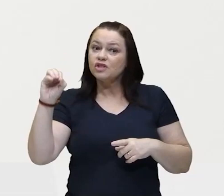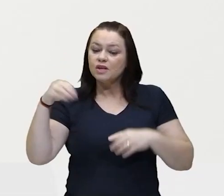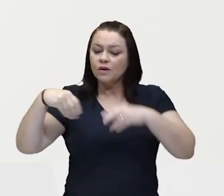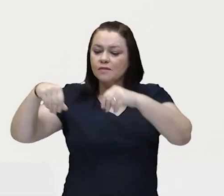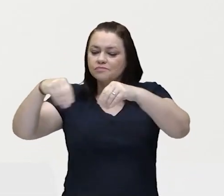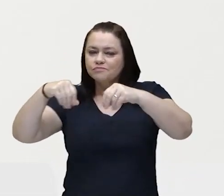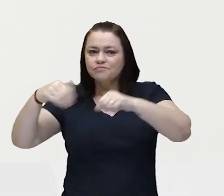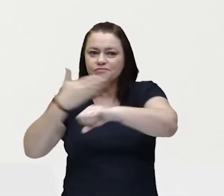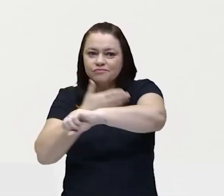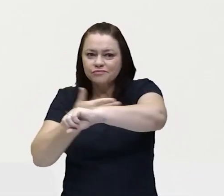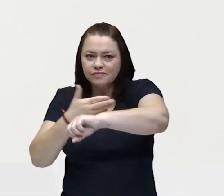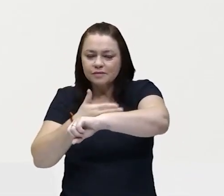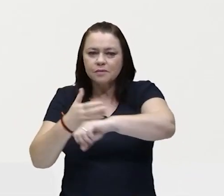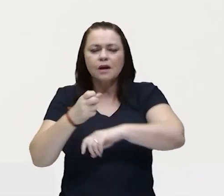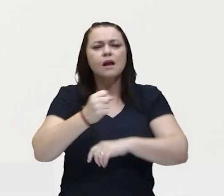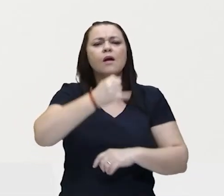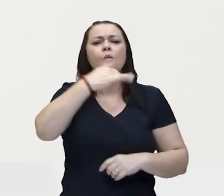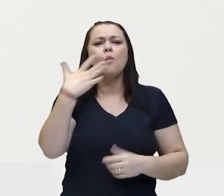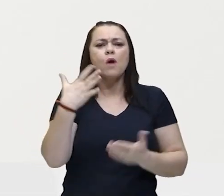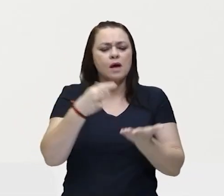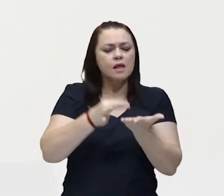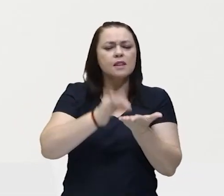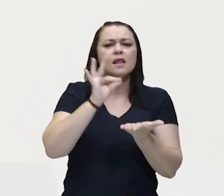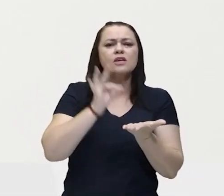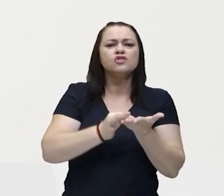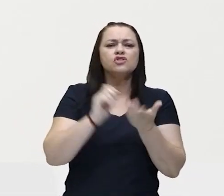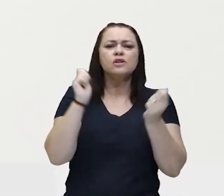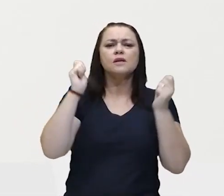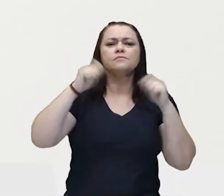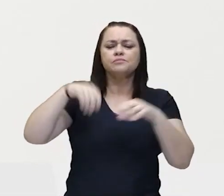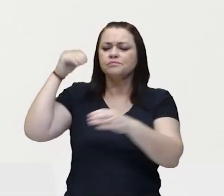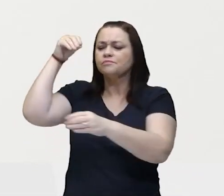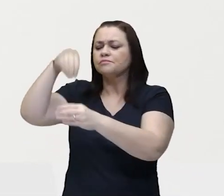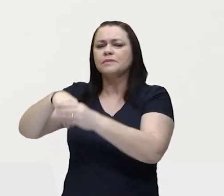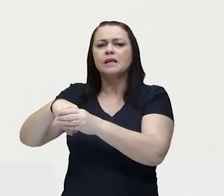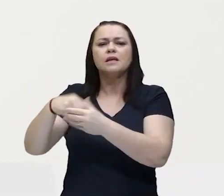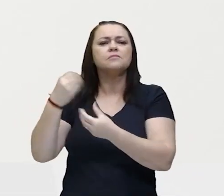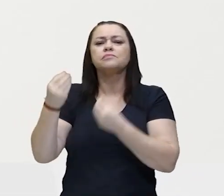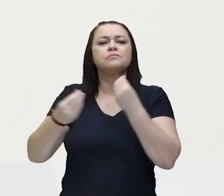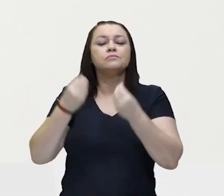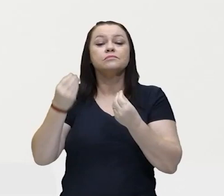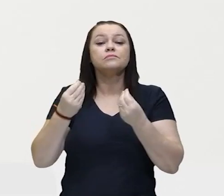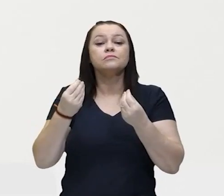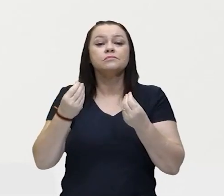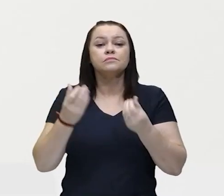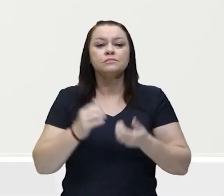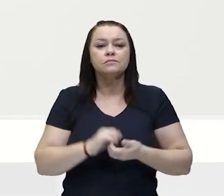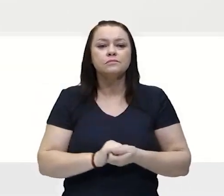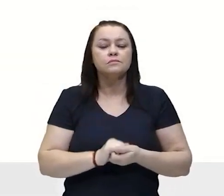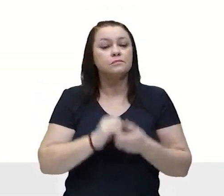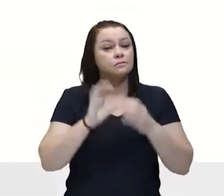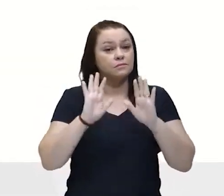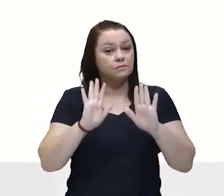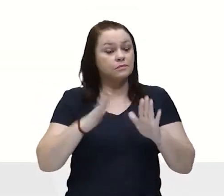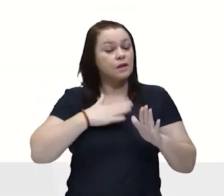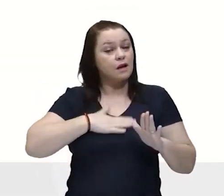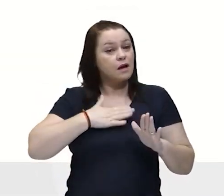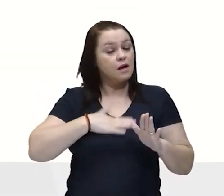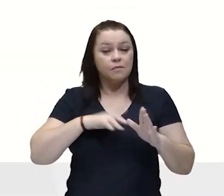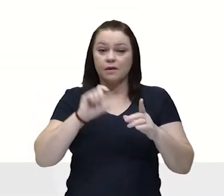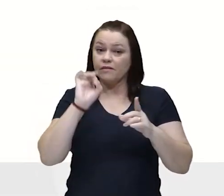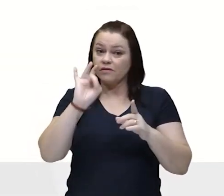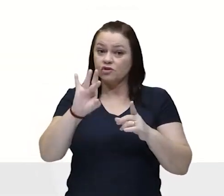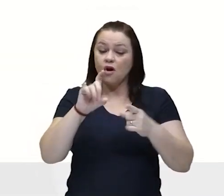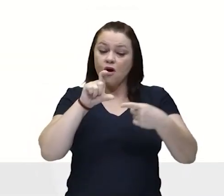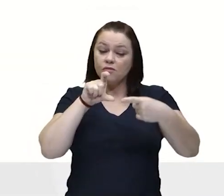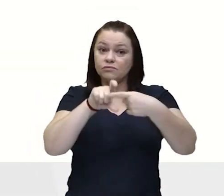quantas xícaras cabem dentro desse pacote de 1 quilo, o que eu posso fazer? Bom, é só você fazer a divisão. Nós temos o